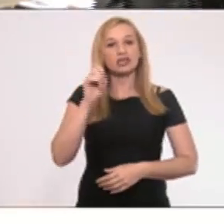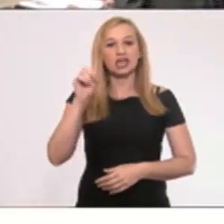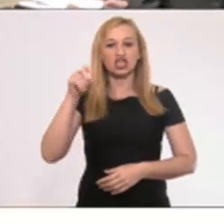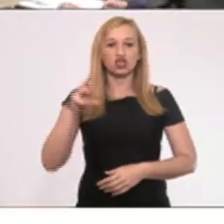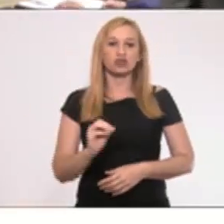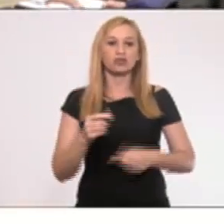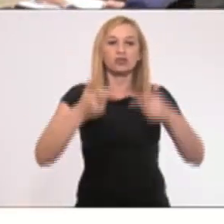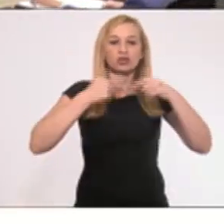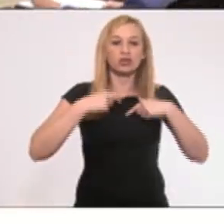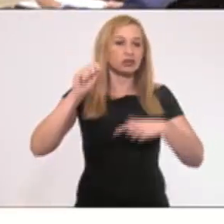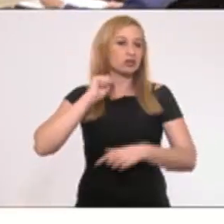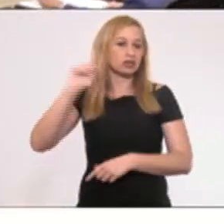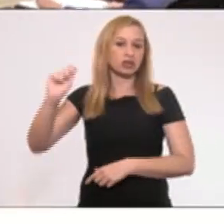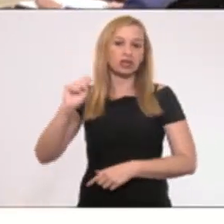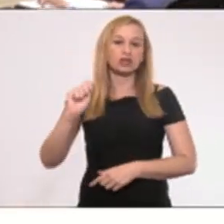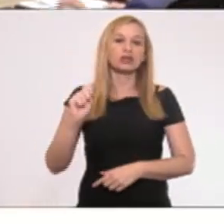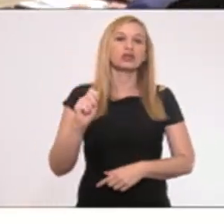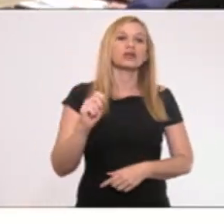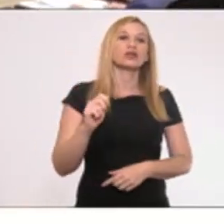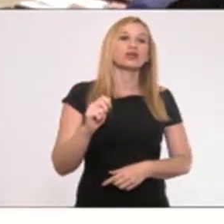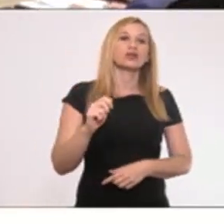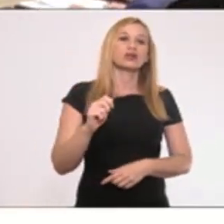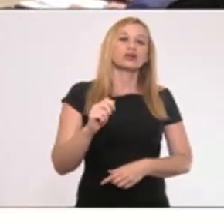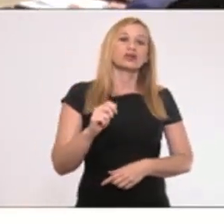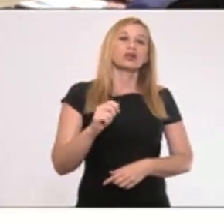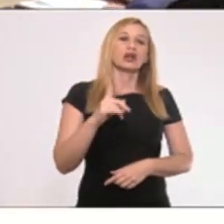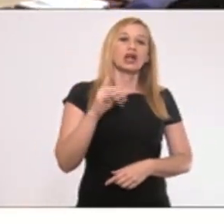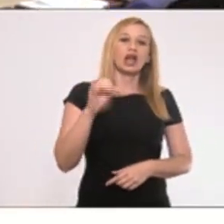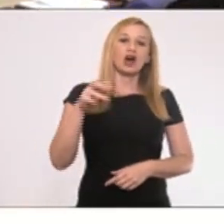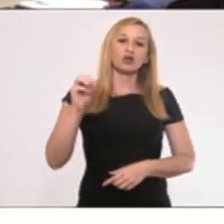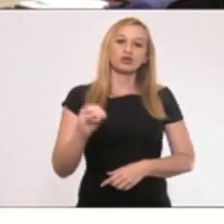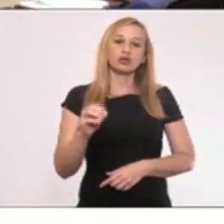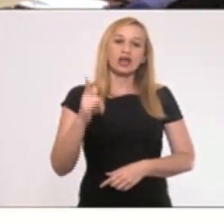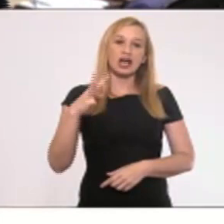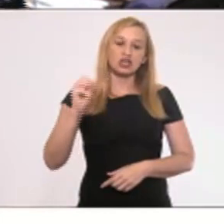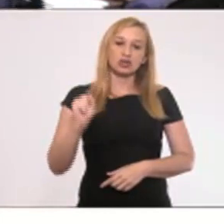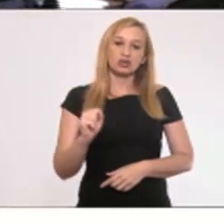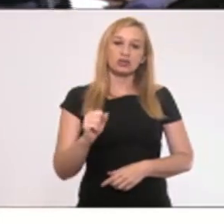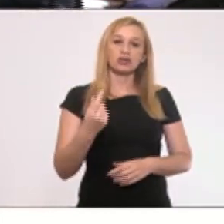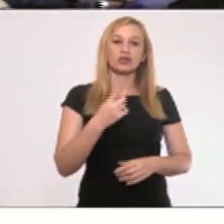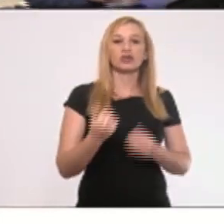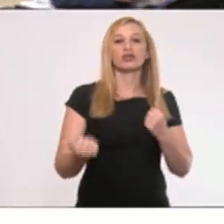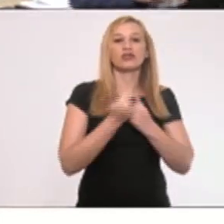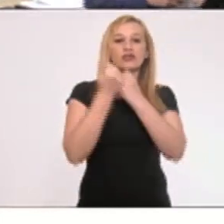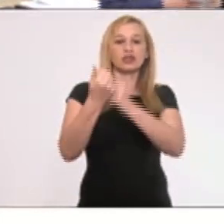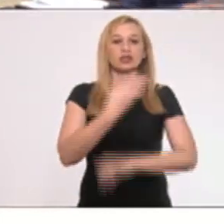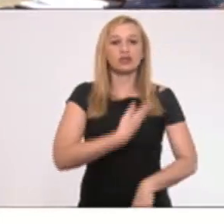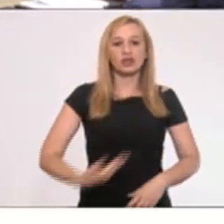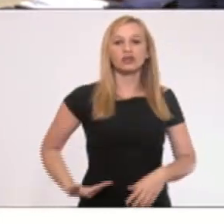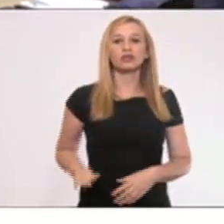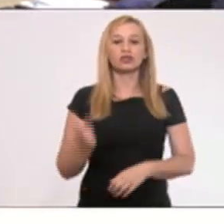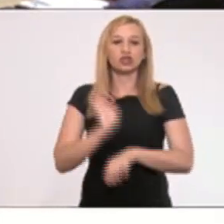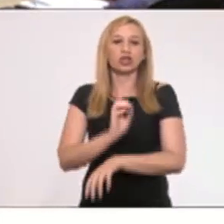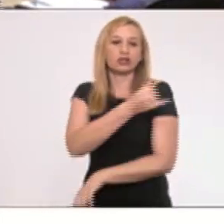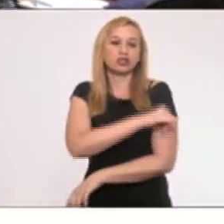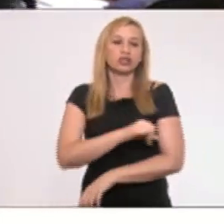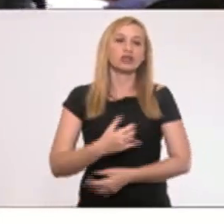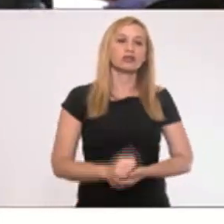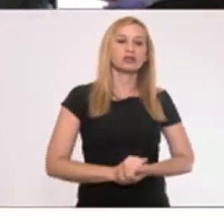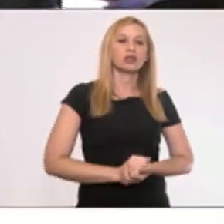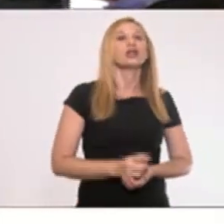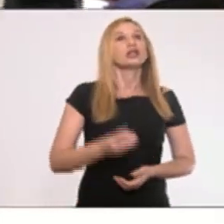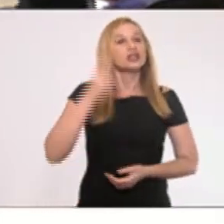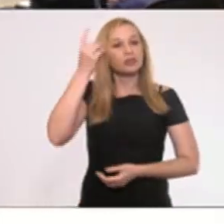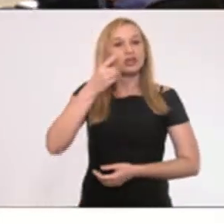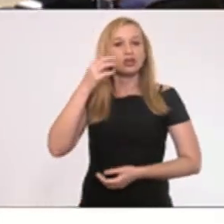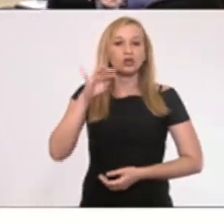medalha Tiradentes e respectivo diploma ao excelentíssimo senhor Cláudio Castro, vice-governador do Estado do Rio de Janeiro. Parecida da Comissão de Normas Internas e Proporções Externas, favorável. Relator, deputado